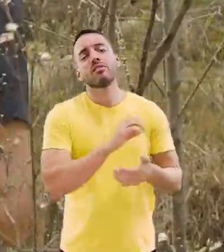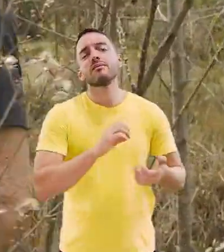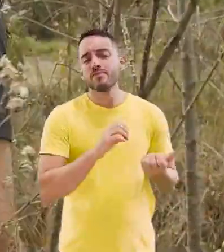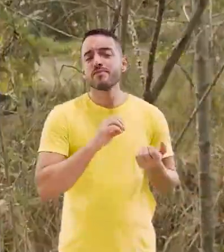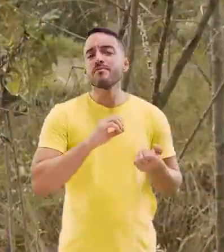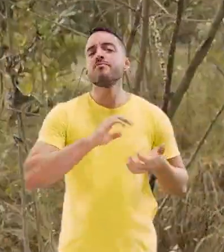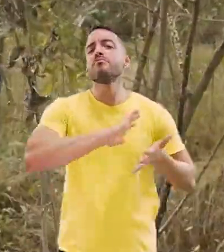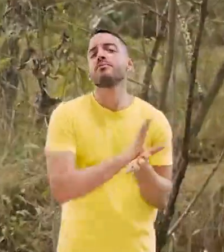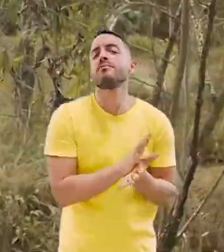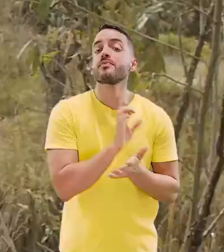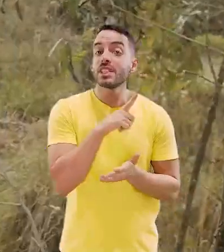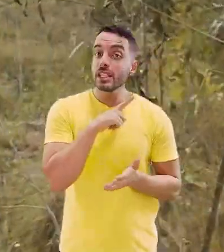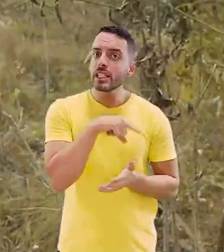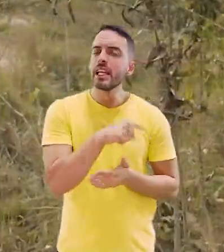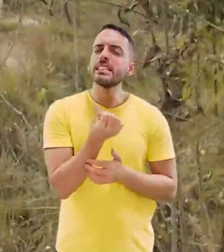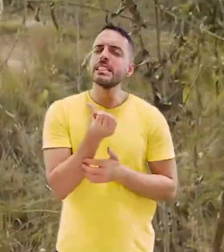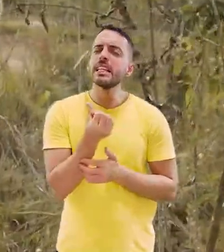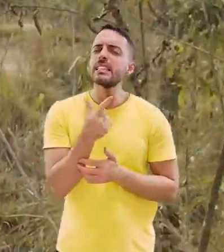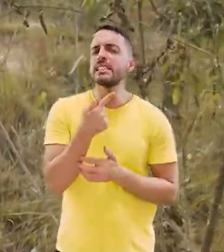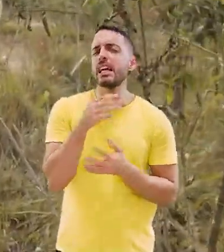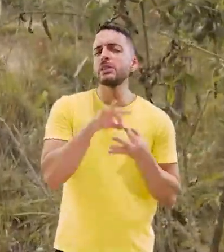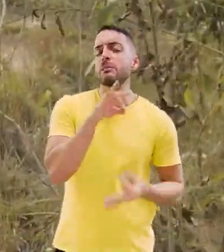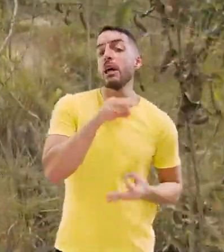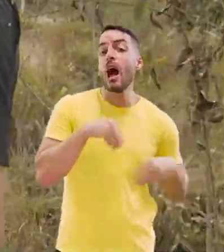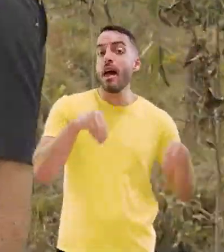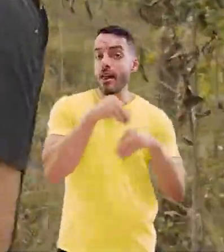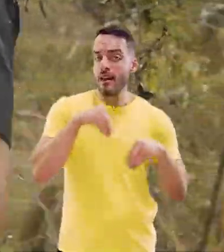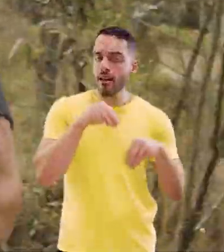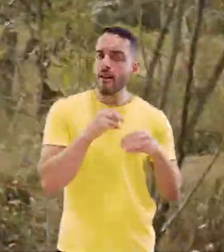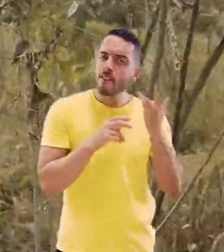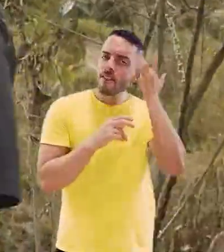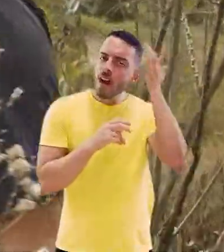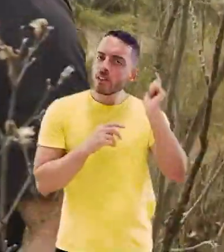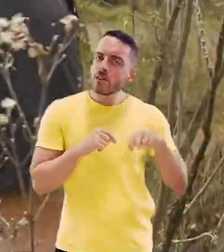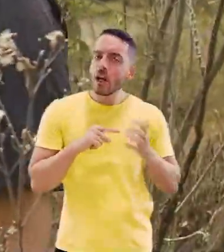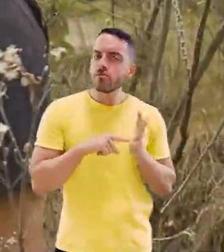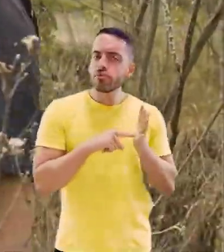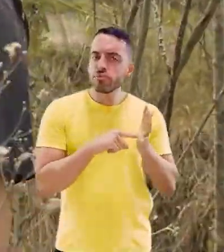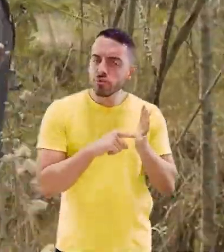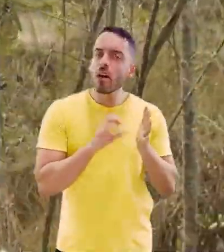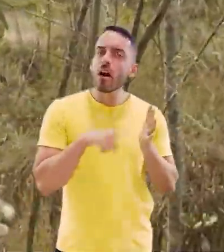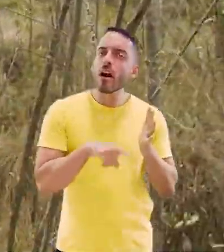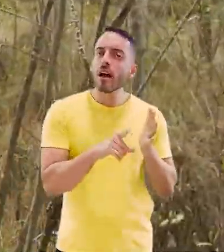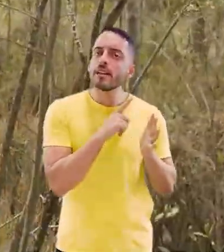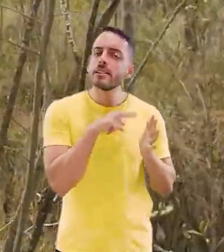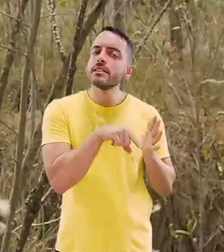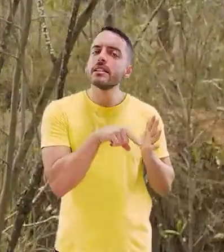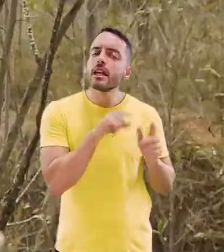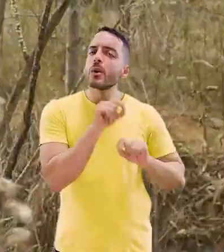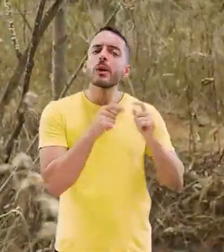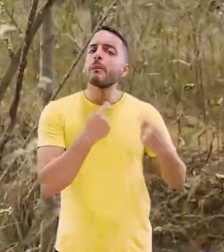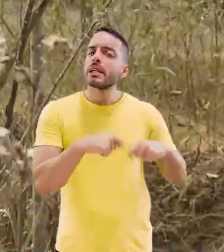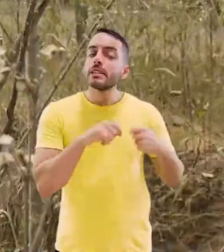solo de 6, 7 metros só de areias. Então é fácil de mecanizar, eles põem lá o adubo químico que